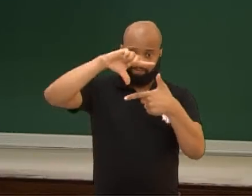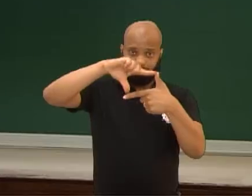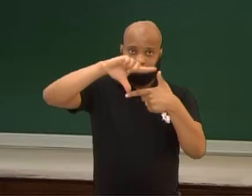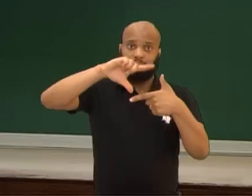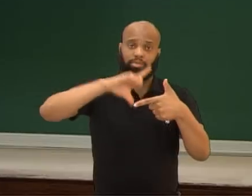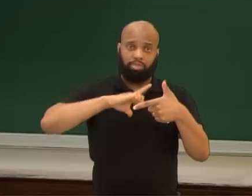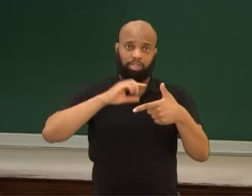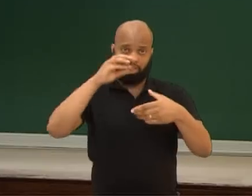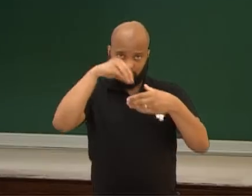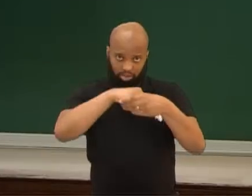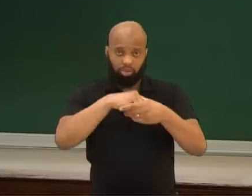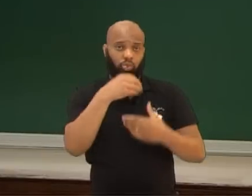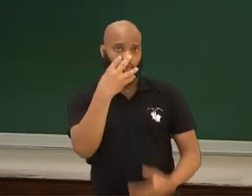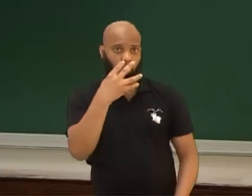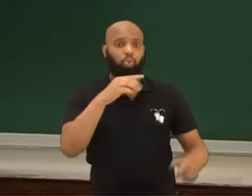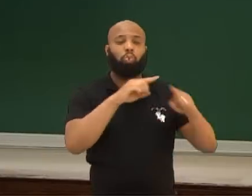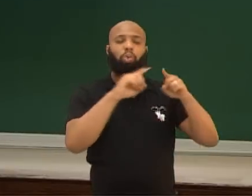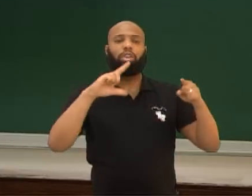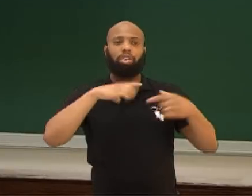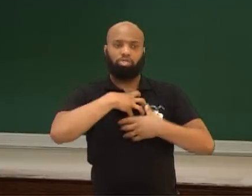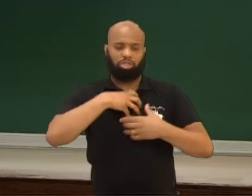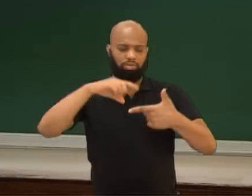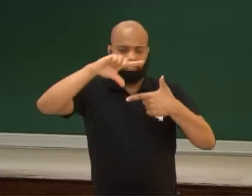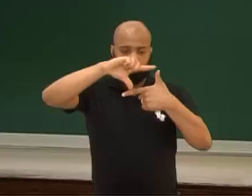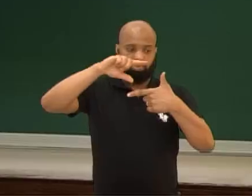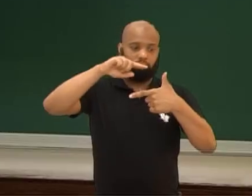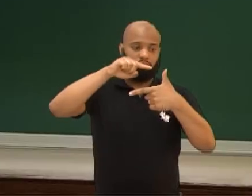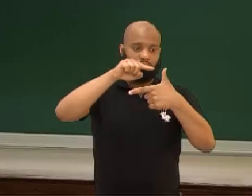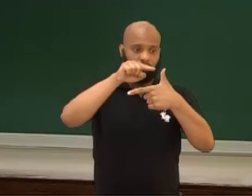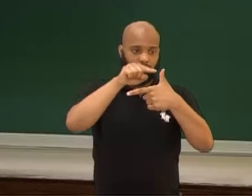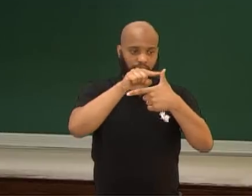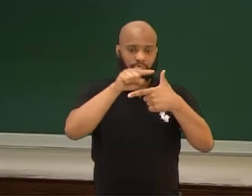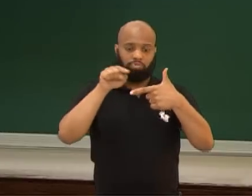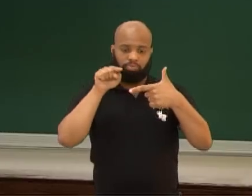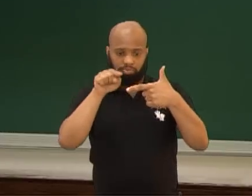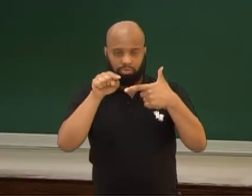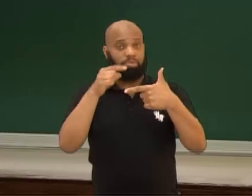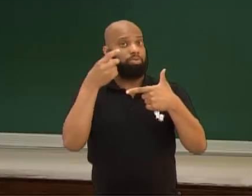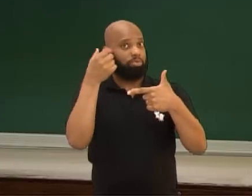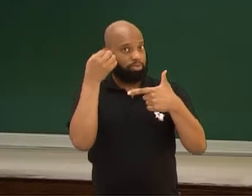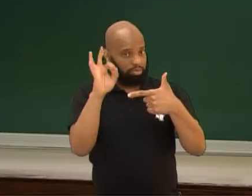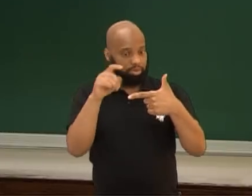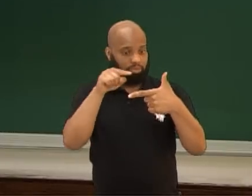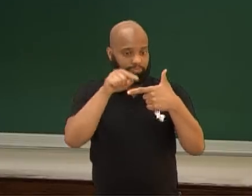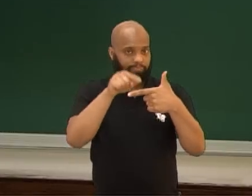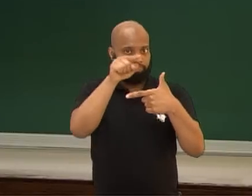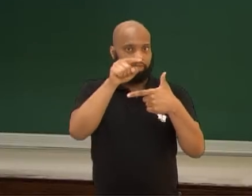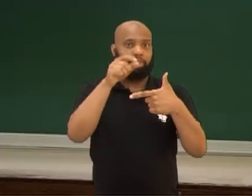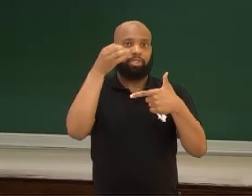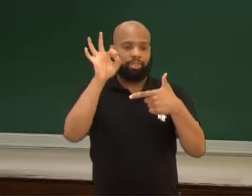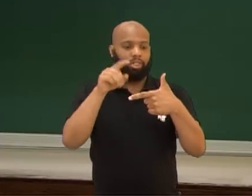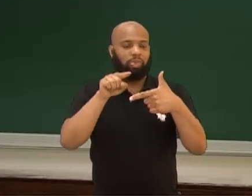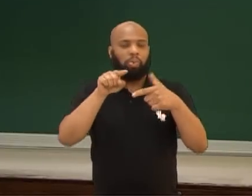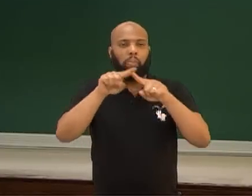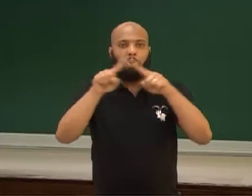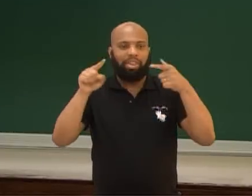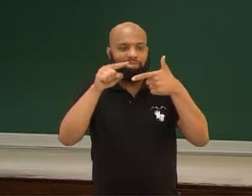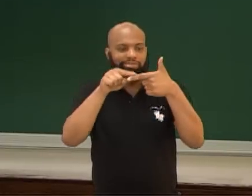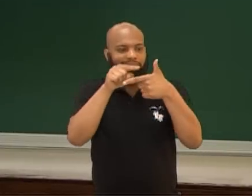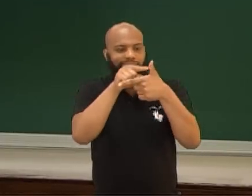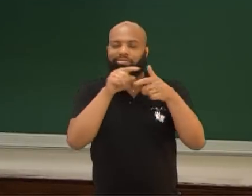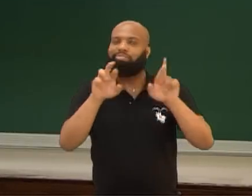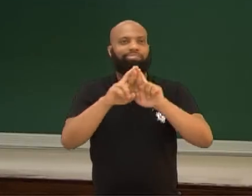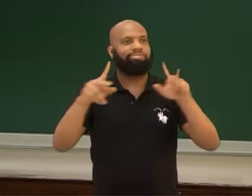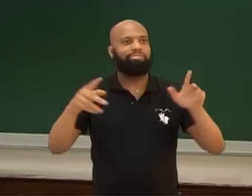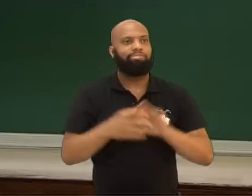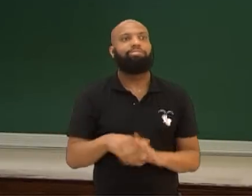4 ângulos iguais, mas as medidas, ó, eles são iguais 2 a 2. Essa medida é diferente dessa, então não é regular.